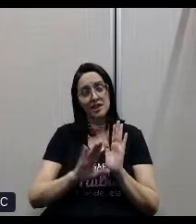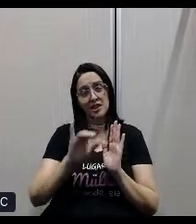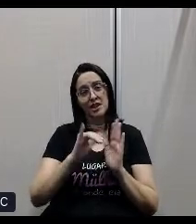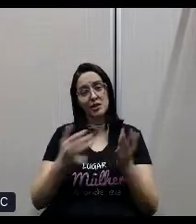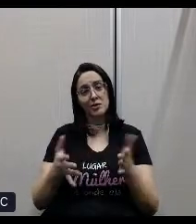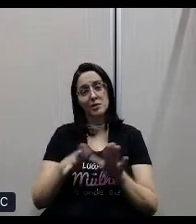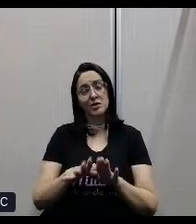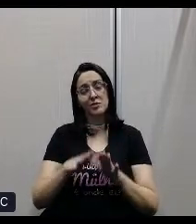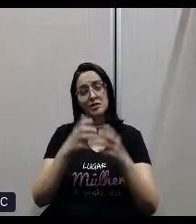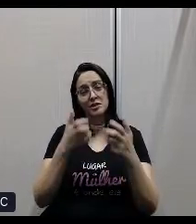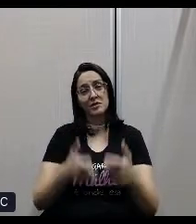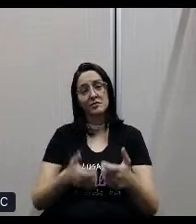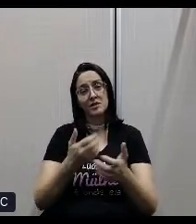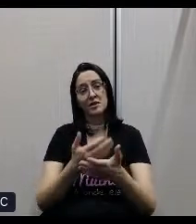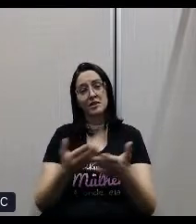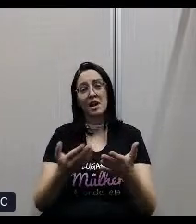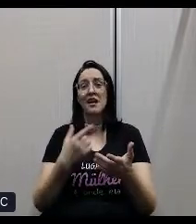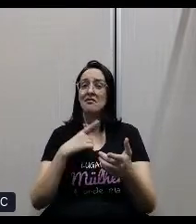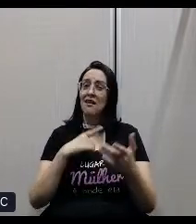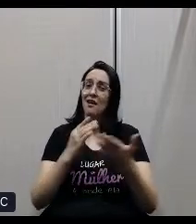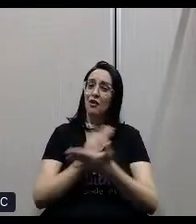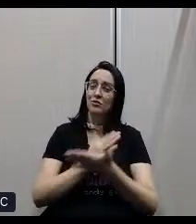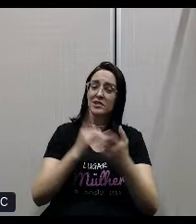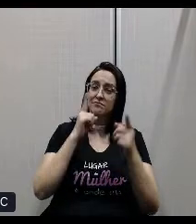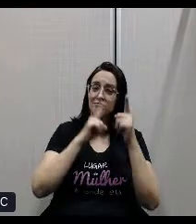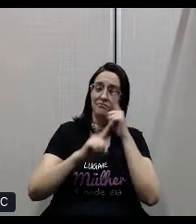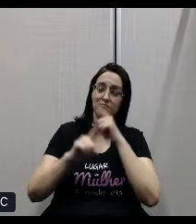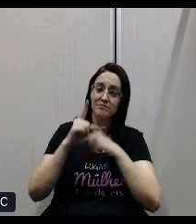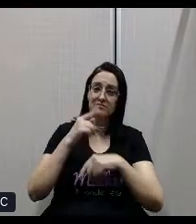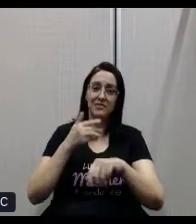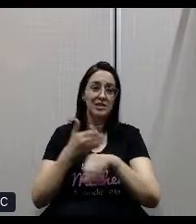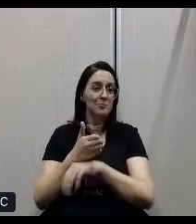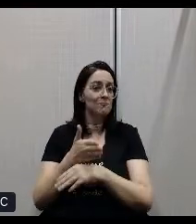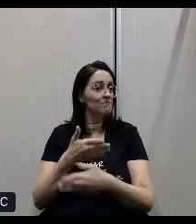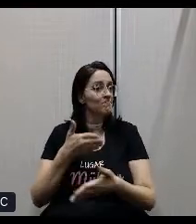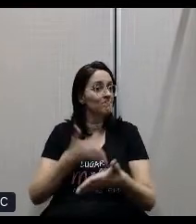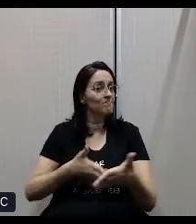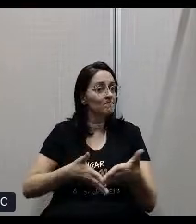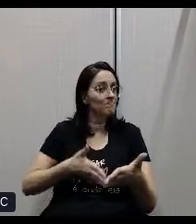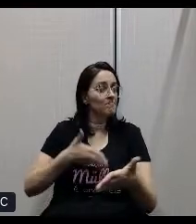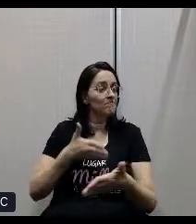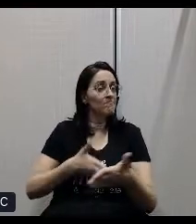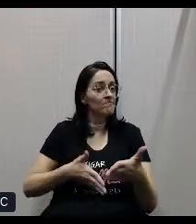de gaps, né, de inacessibilidade dos dispositivos